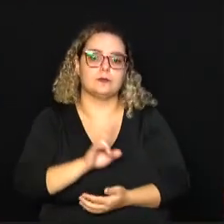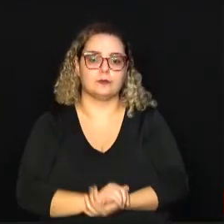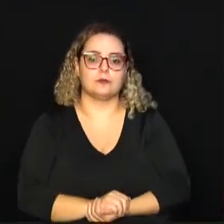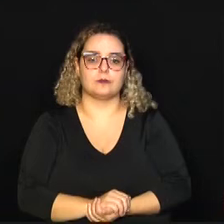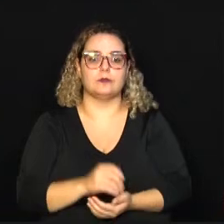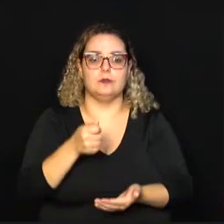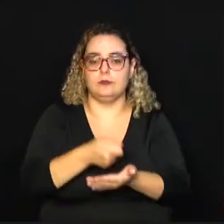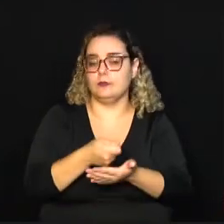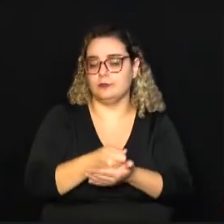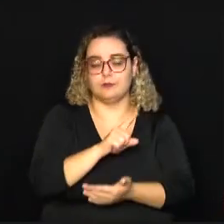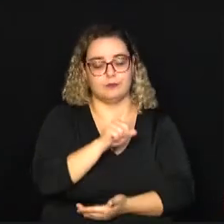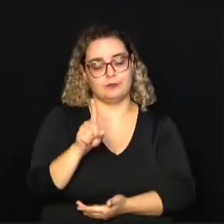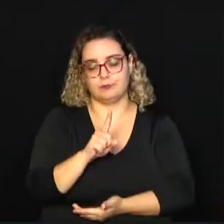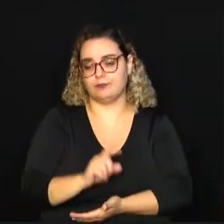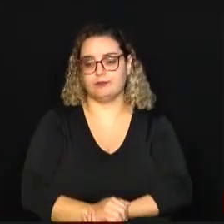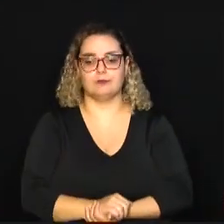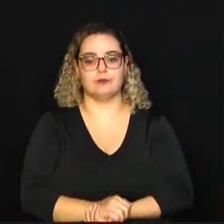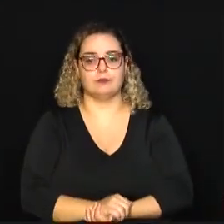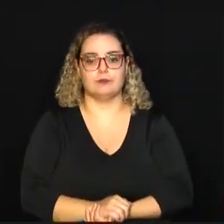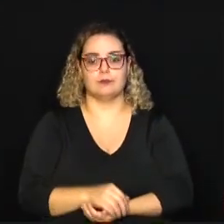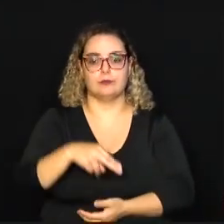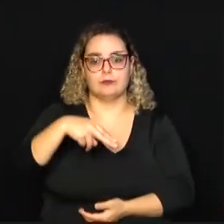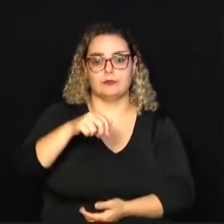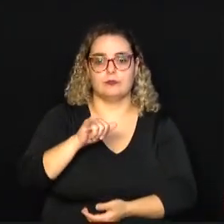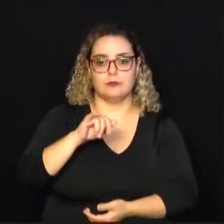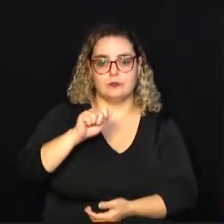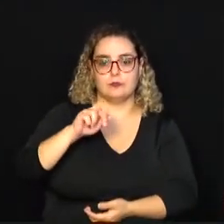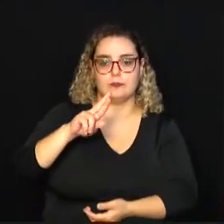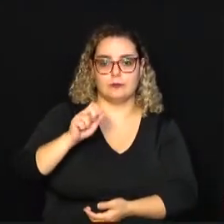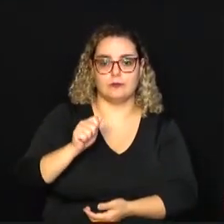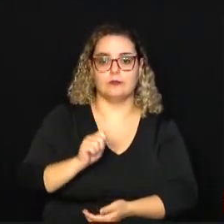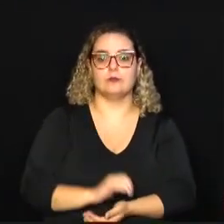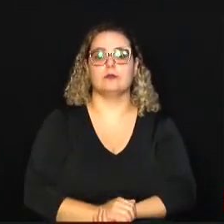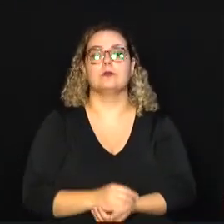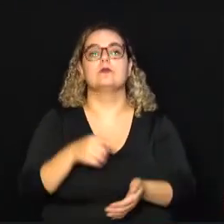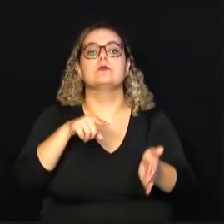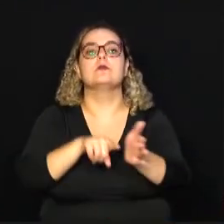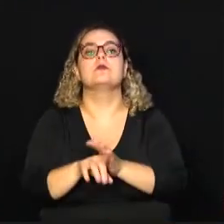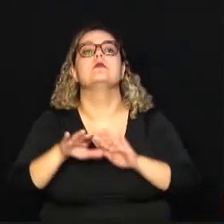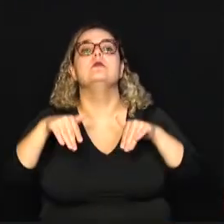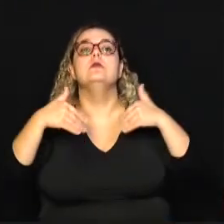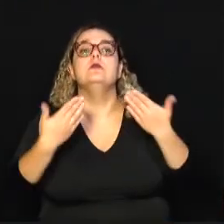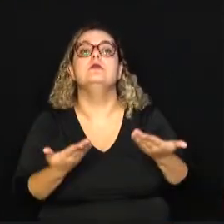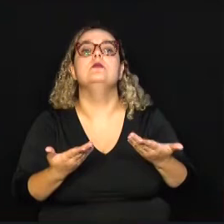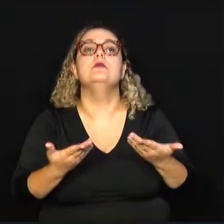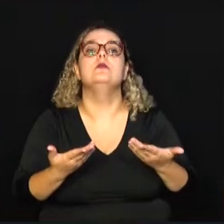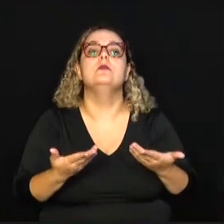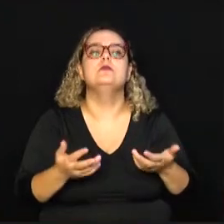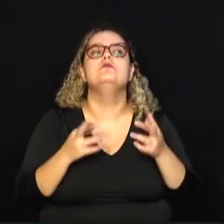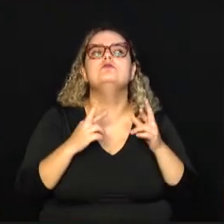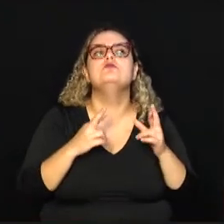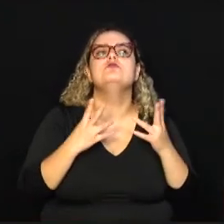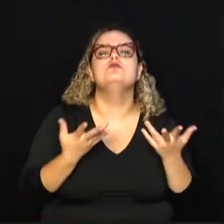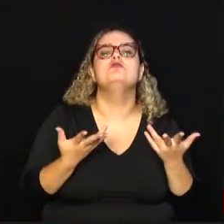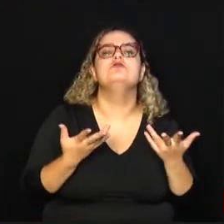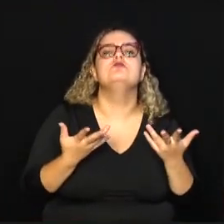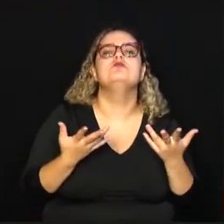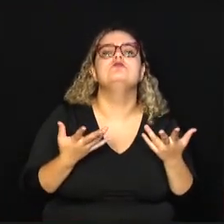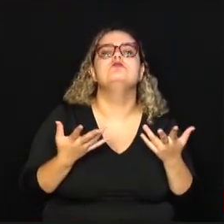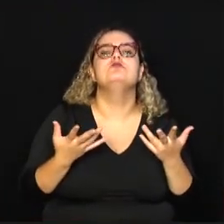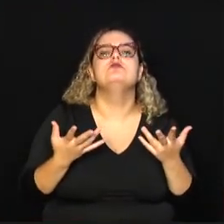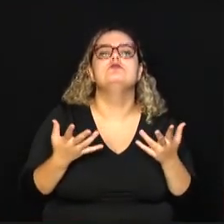as medidas. A Nayara Oliveira, presidenta do Conselho Municipal de Saúde, pergunta: qual a perspectiva de ter uma fila única de leitos